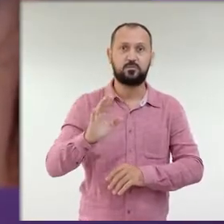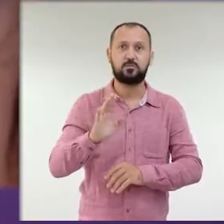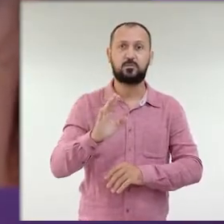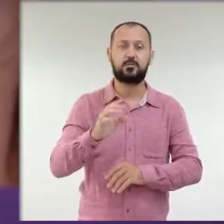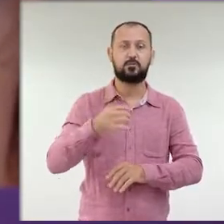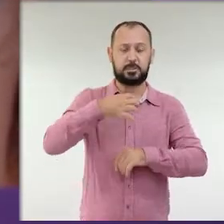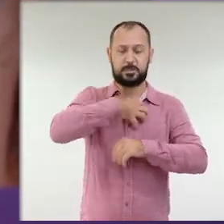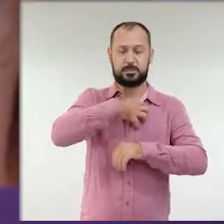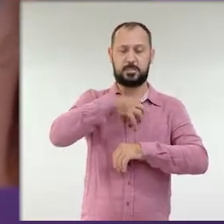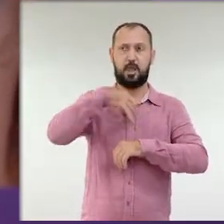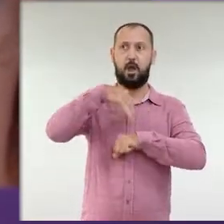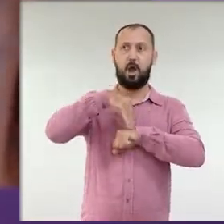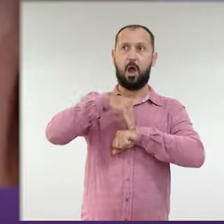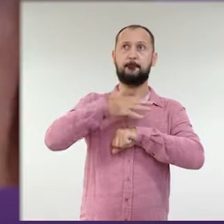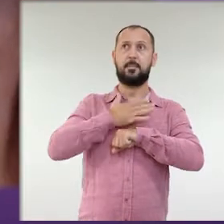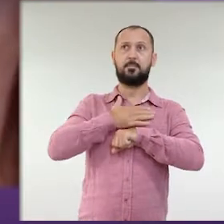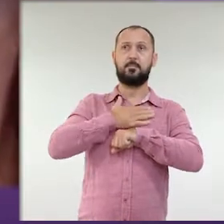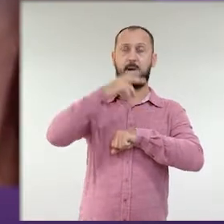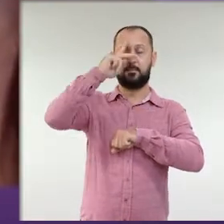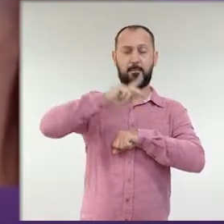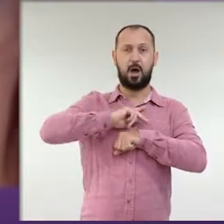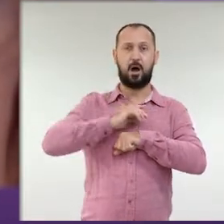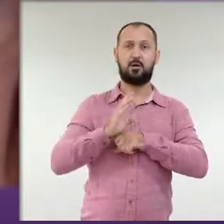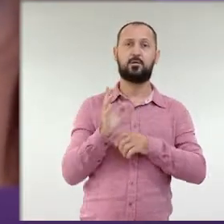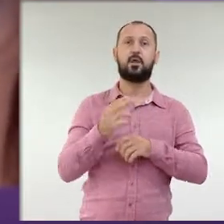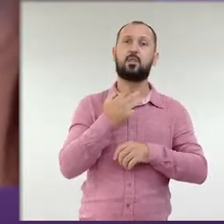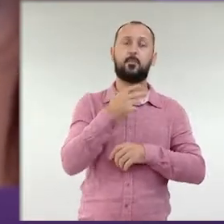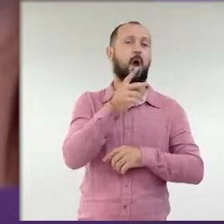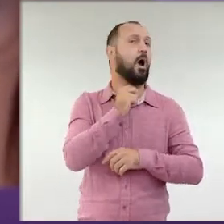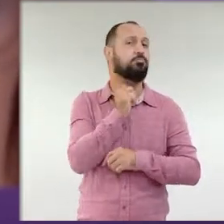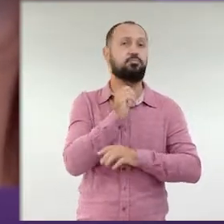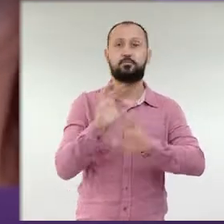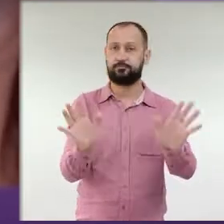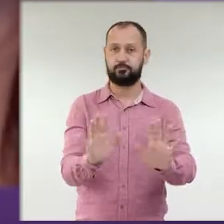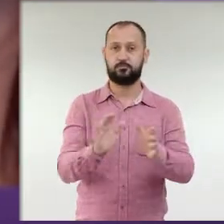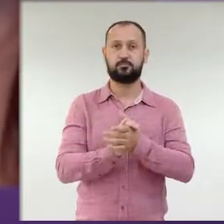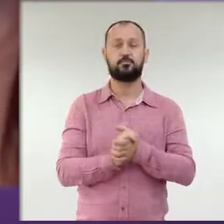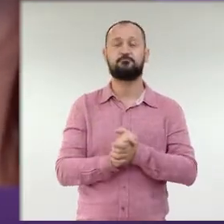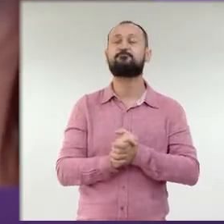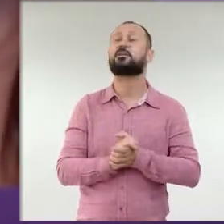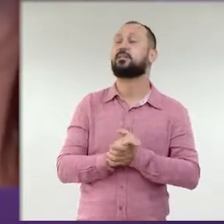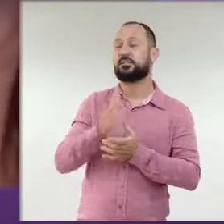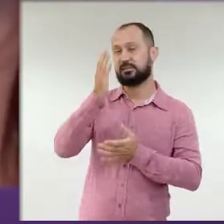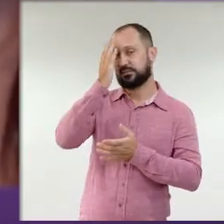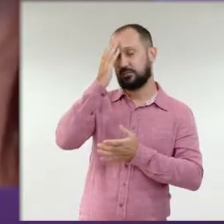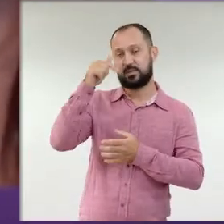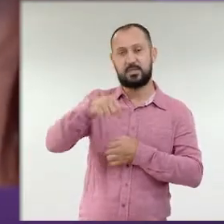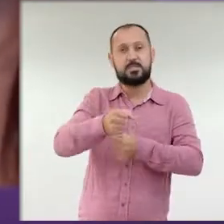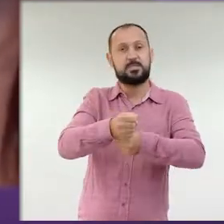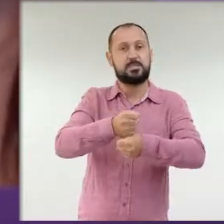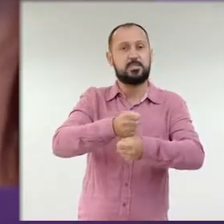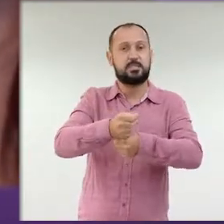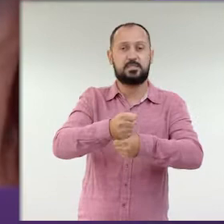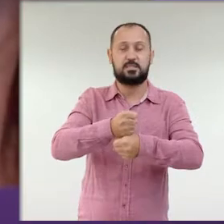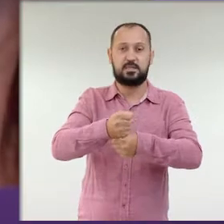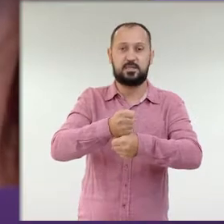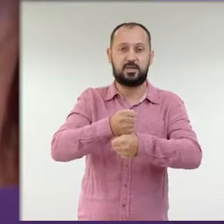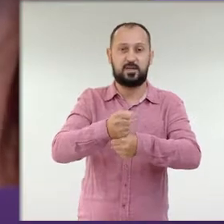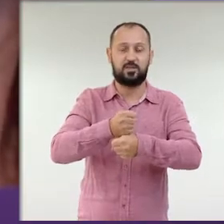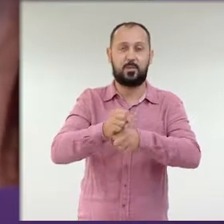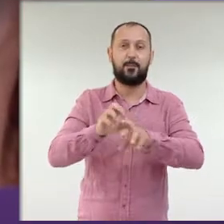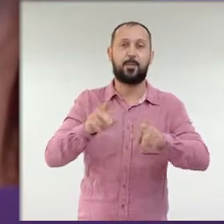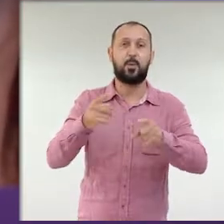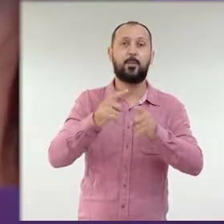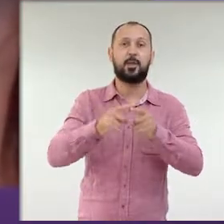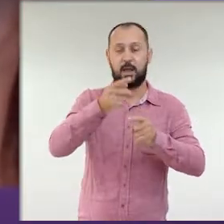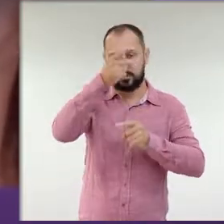se culpe e não se cale. Sem dúvida, e esse ano o alcance é impressionante, porque todas as